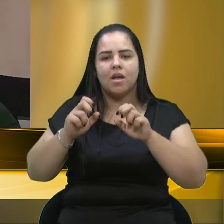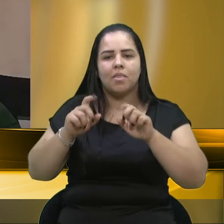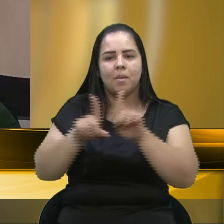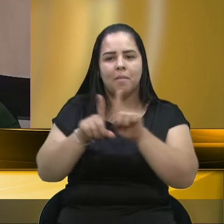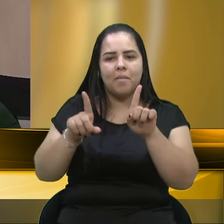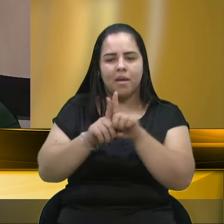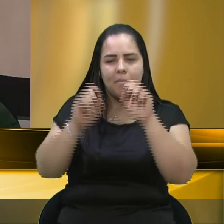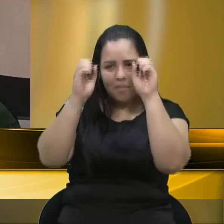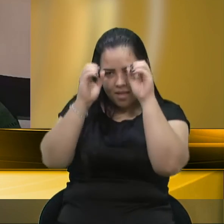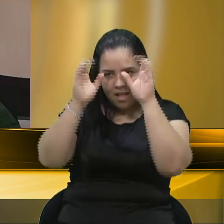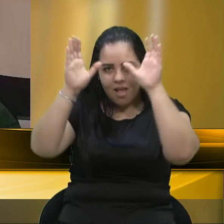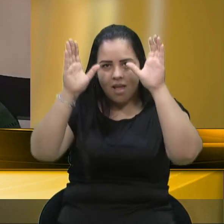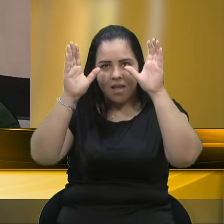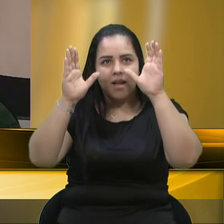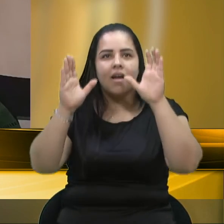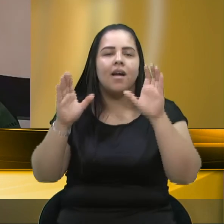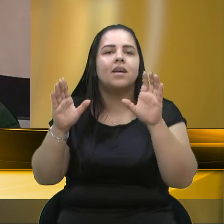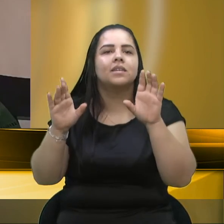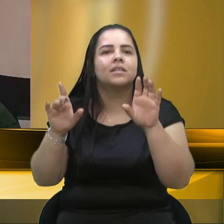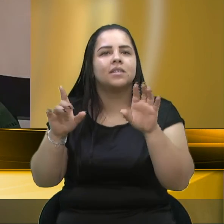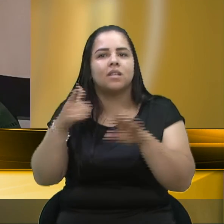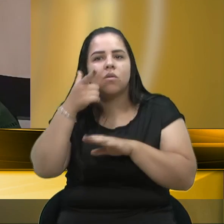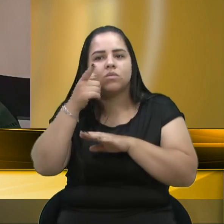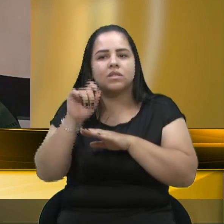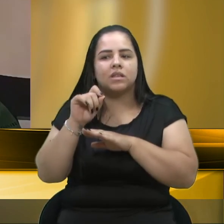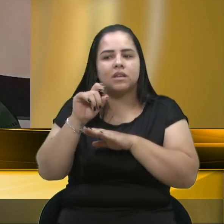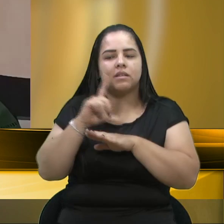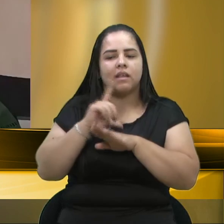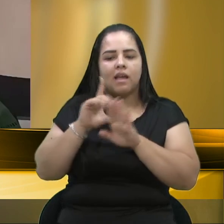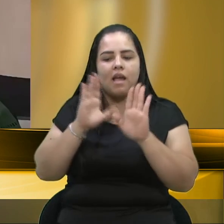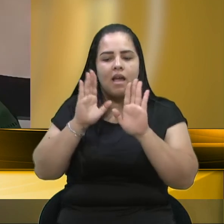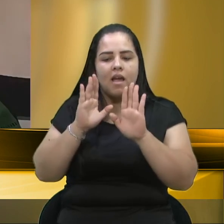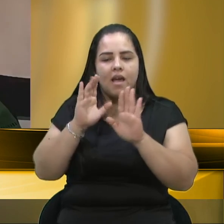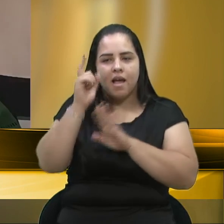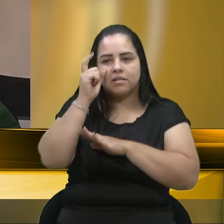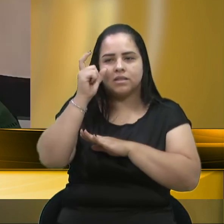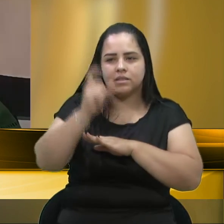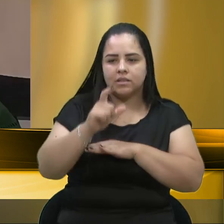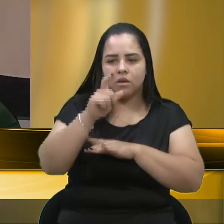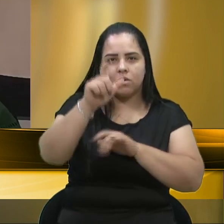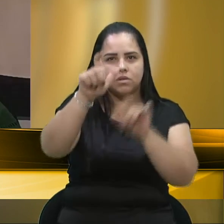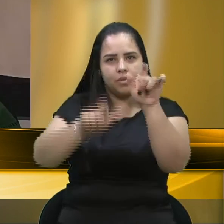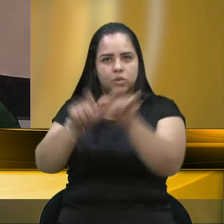também dar a devida atenção a essas pessoas que muitas vezes passam